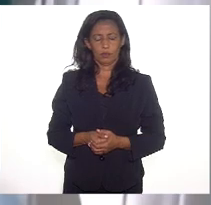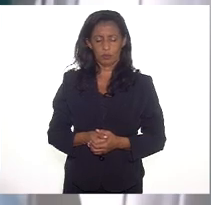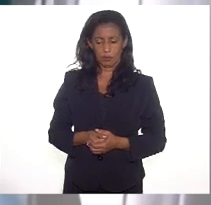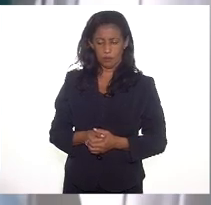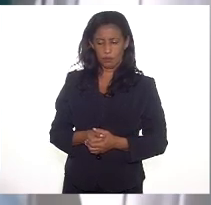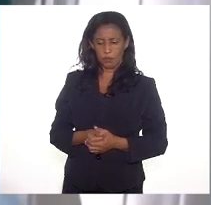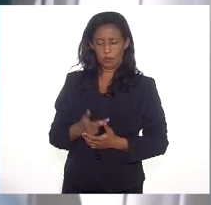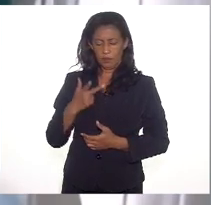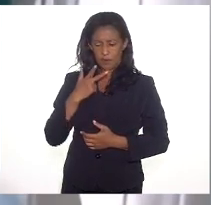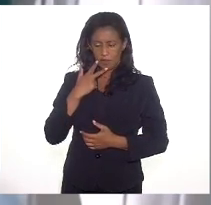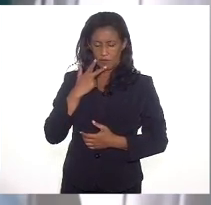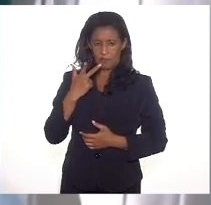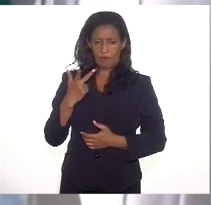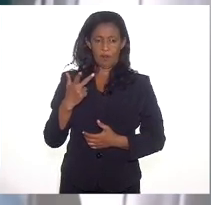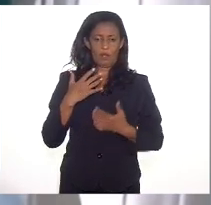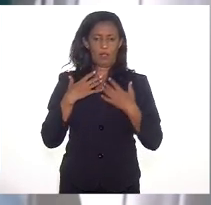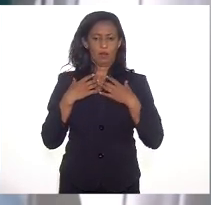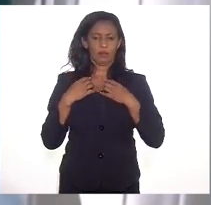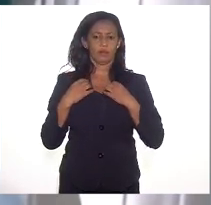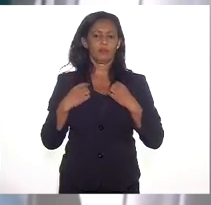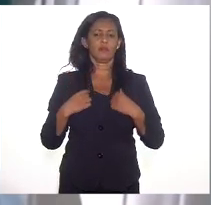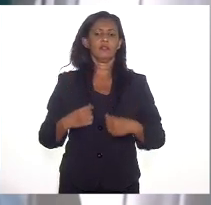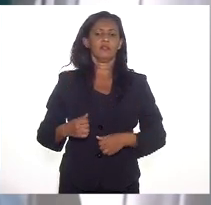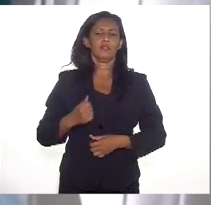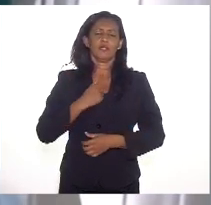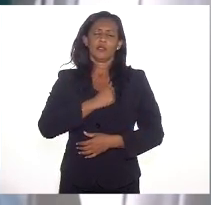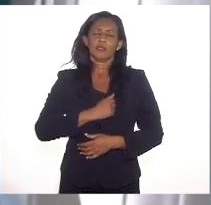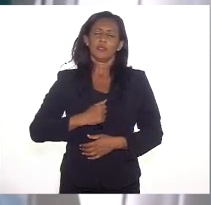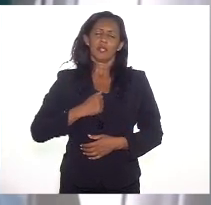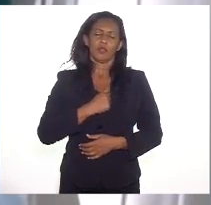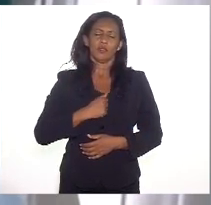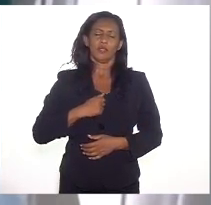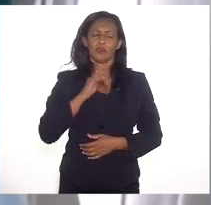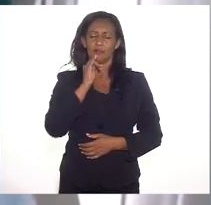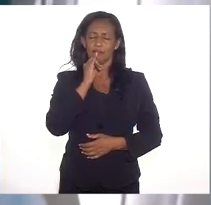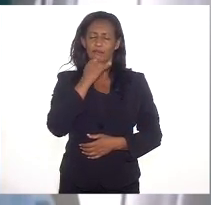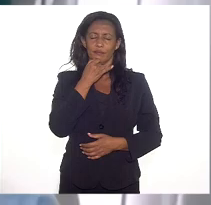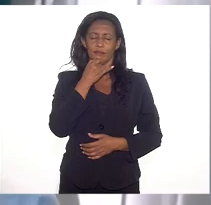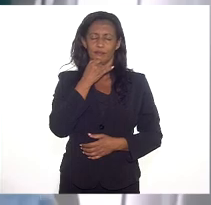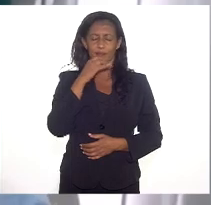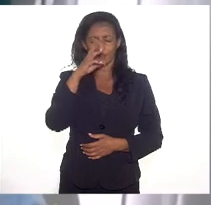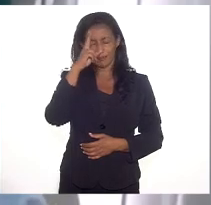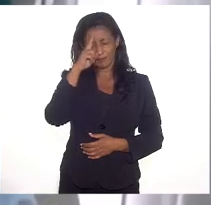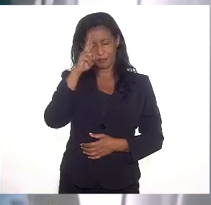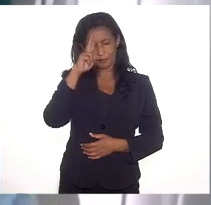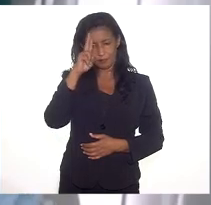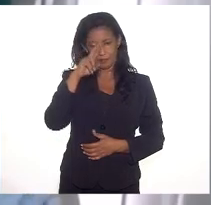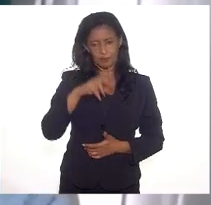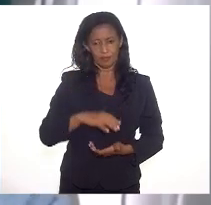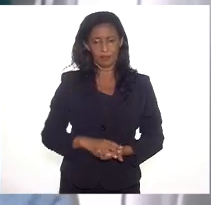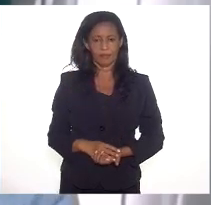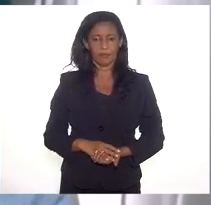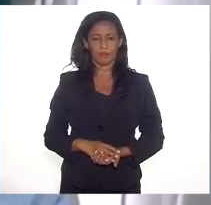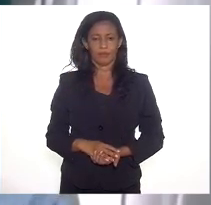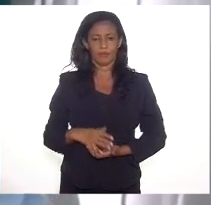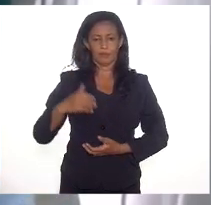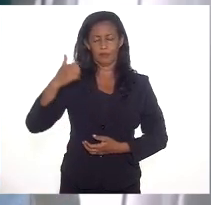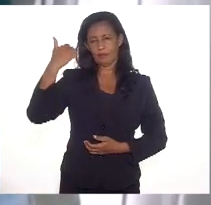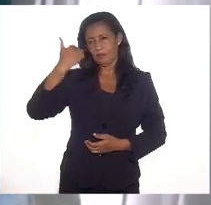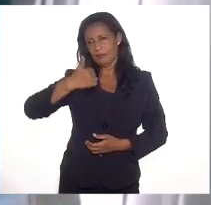baseado em saudade, tristeza e memória. Eu quero aqui fazer, em primeiro lugar,